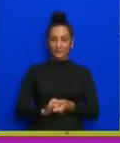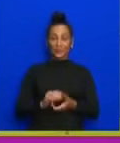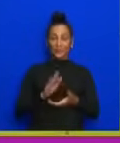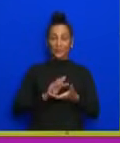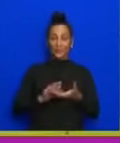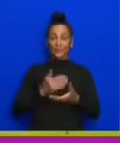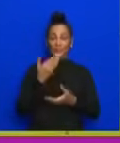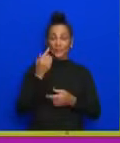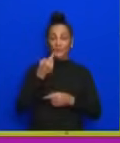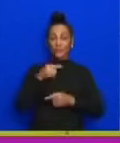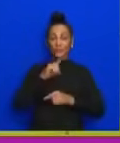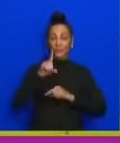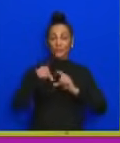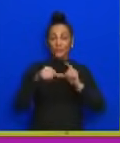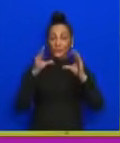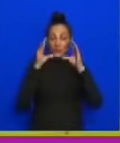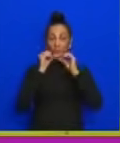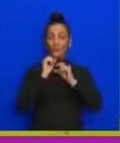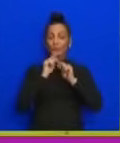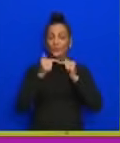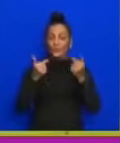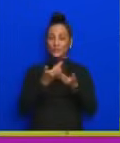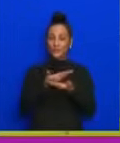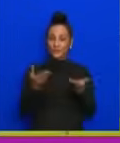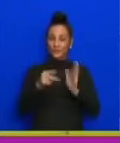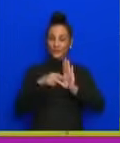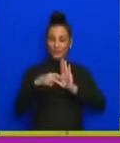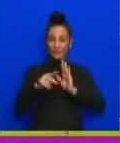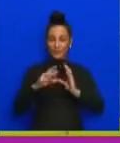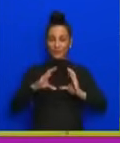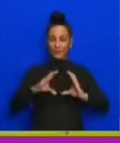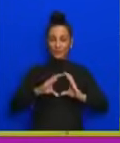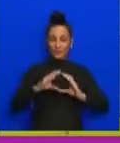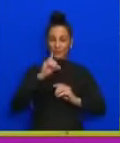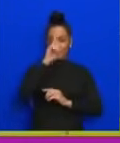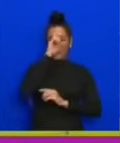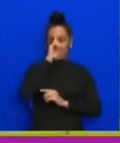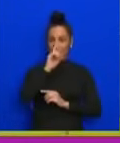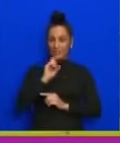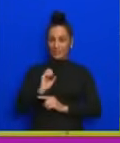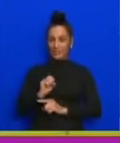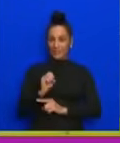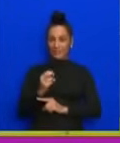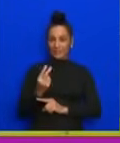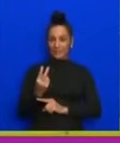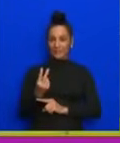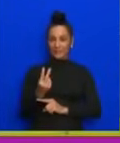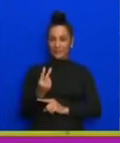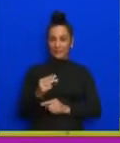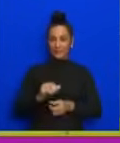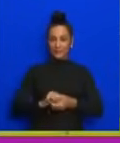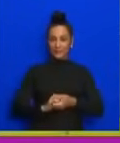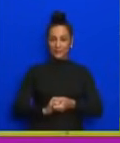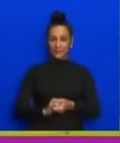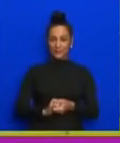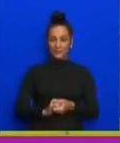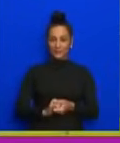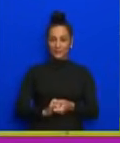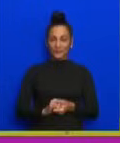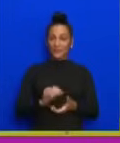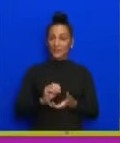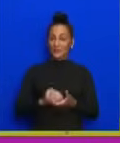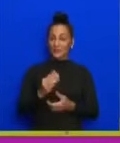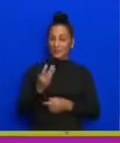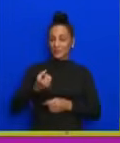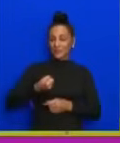Loto Fácil, último sorteio da noite. Boa sorte para você. Bola amarela, 02. Amarela, 02.